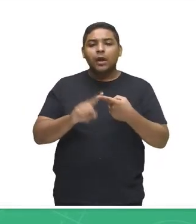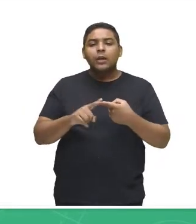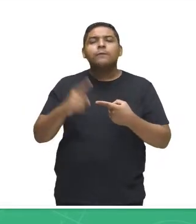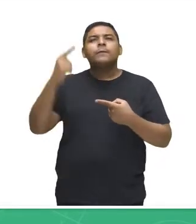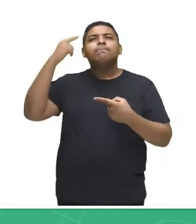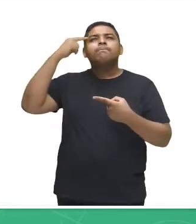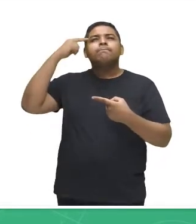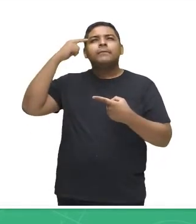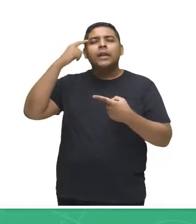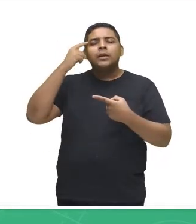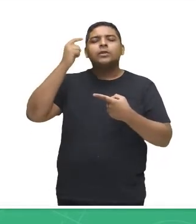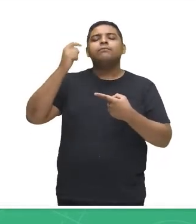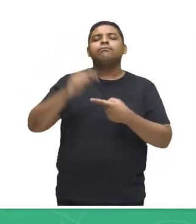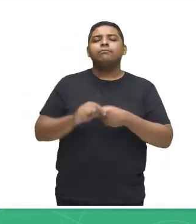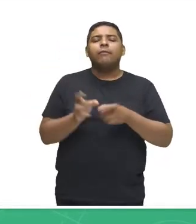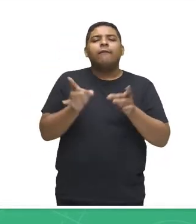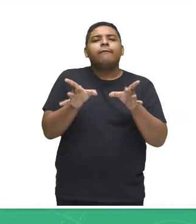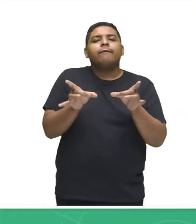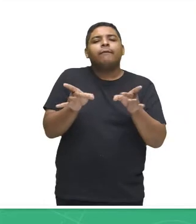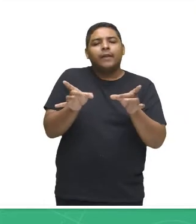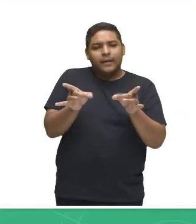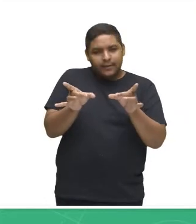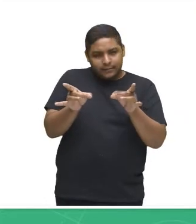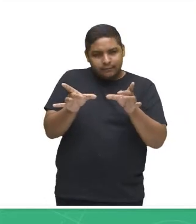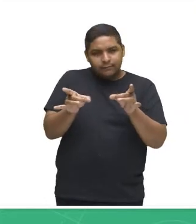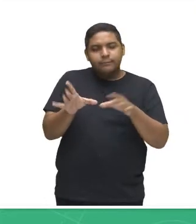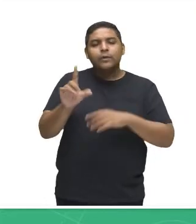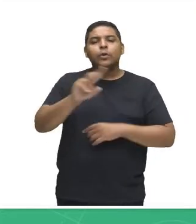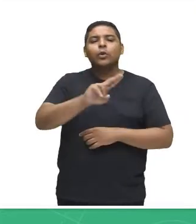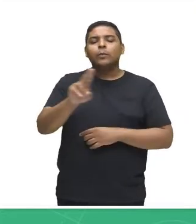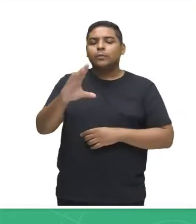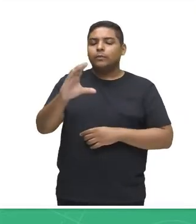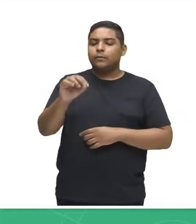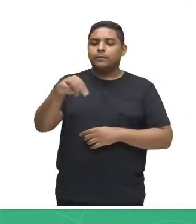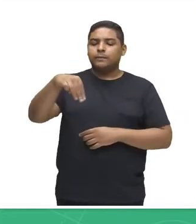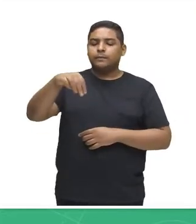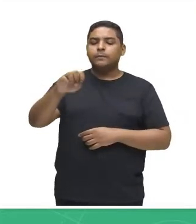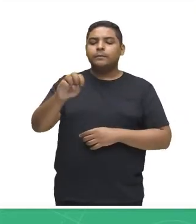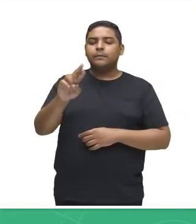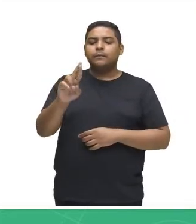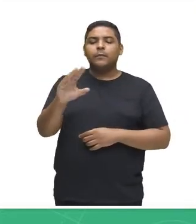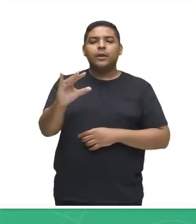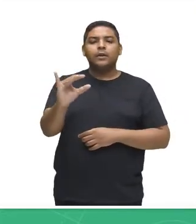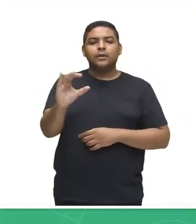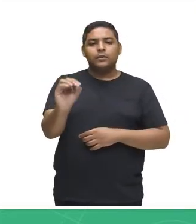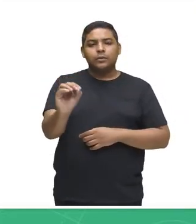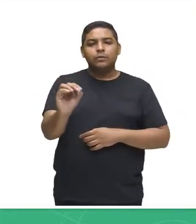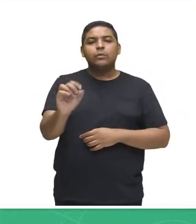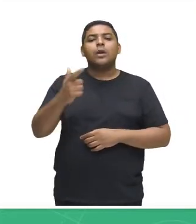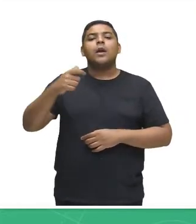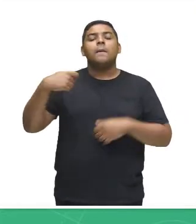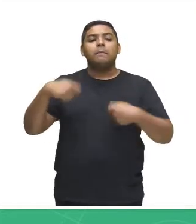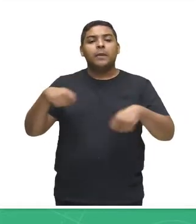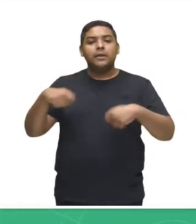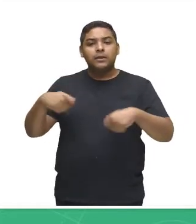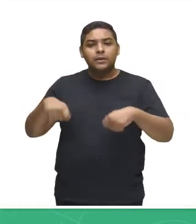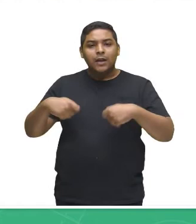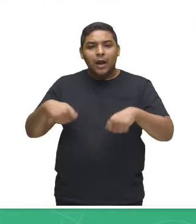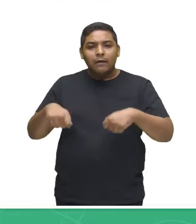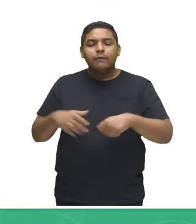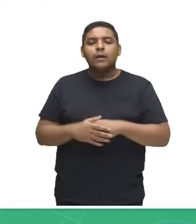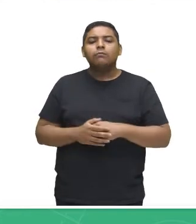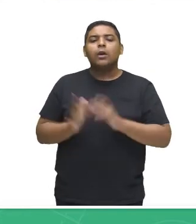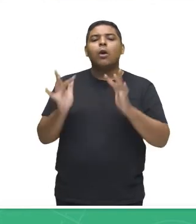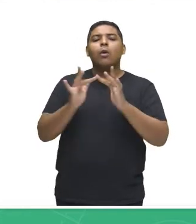comércio. E aí o que vai acontecer? Esse comércio, ele tinha necessidade de estar em contato com outros grupos. E aí